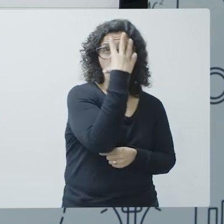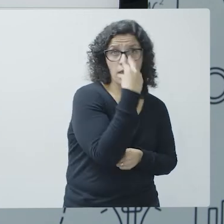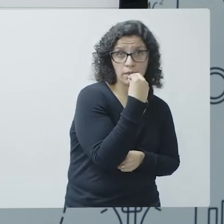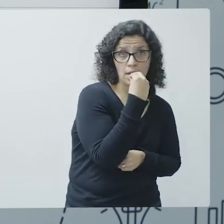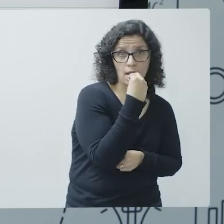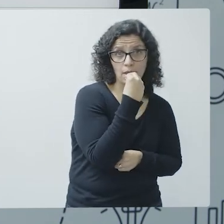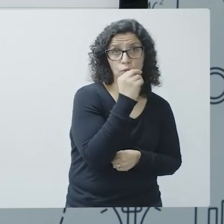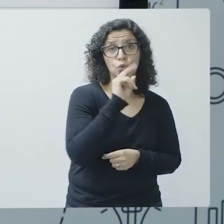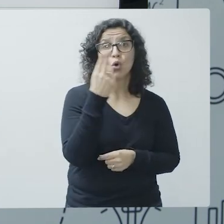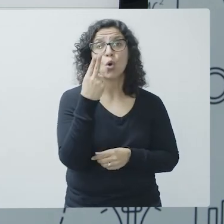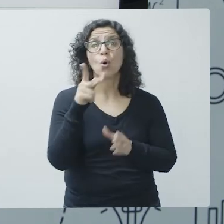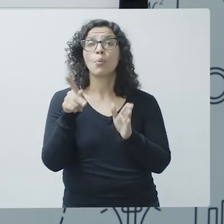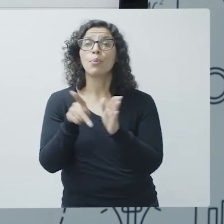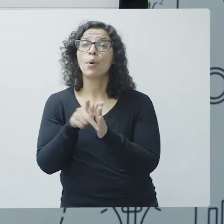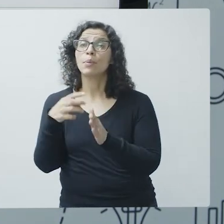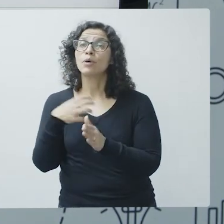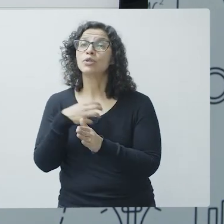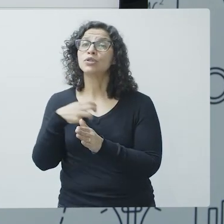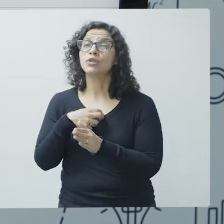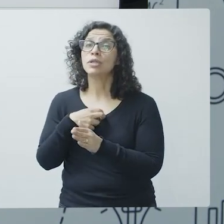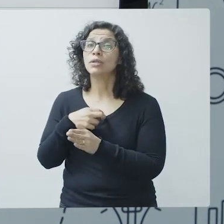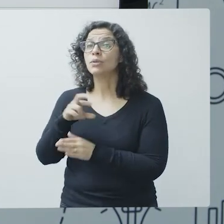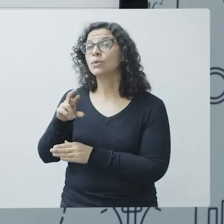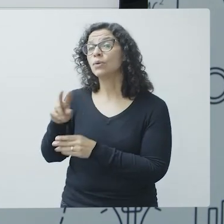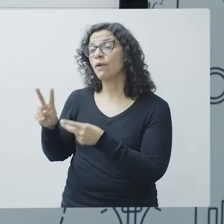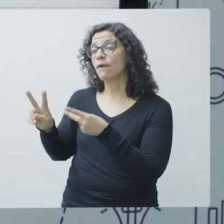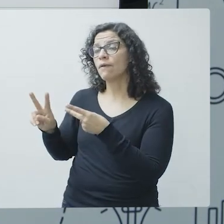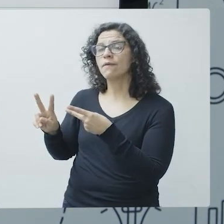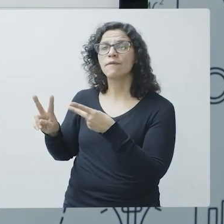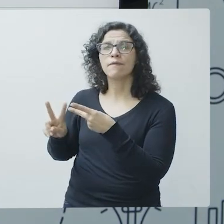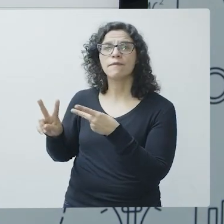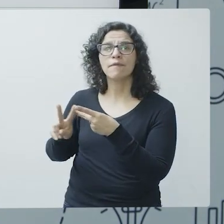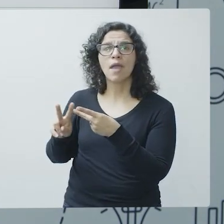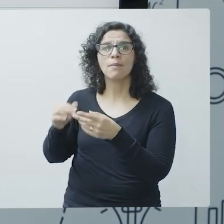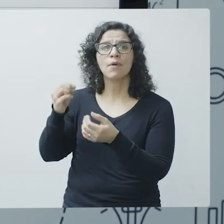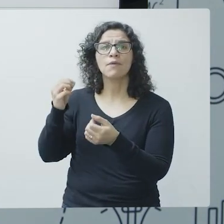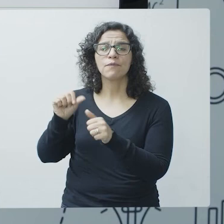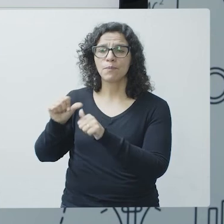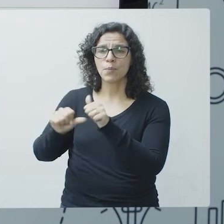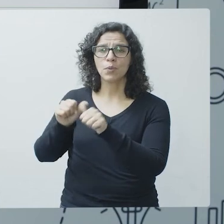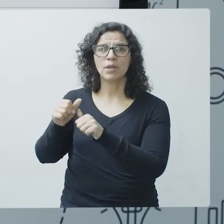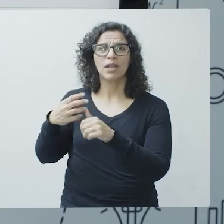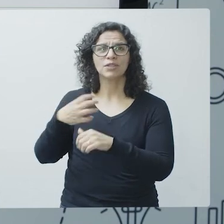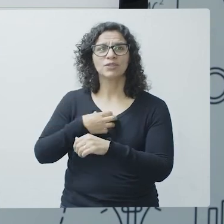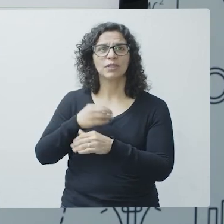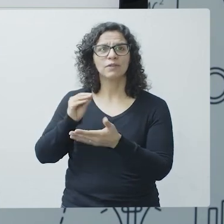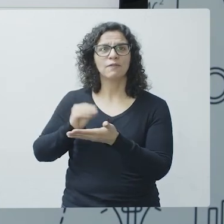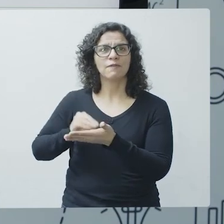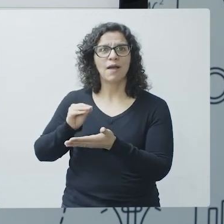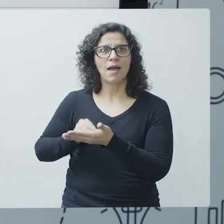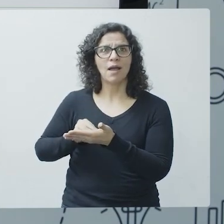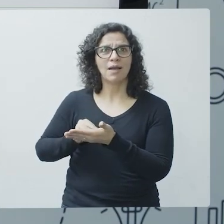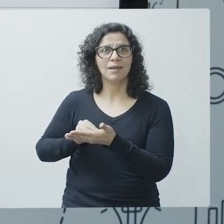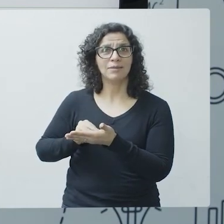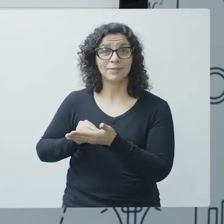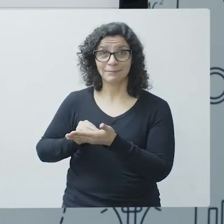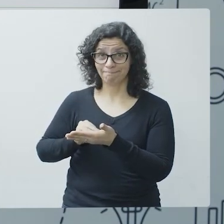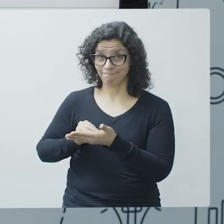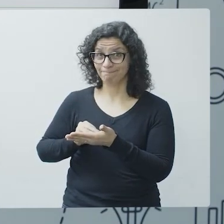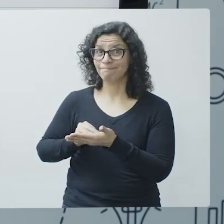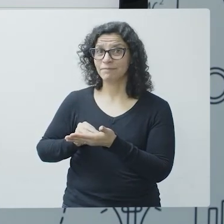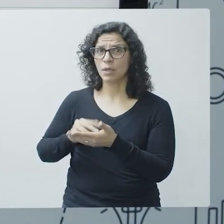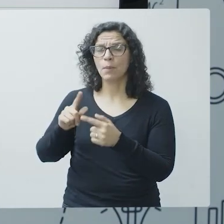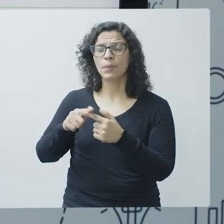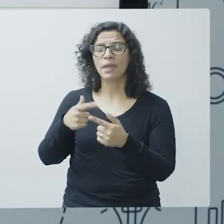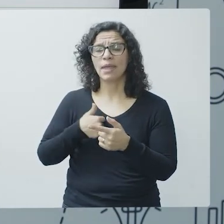da imagem? Ou será que ficou no retrato de não ter sido retratada? Ou seja, de alguma coisa que deveria, né,